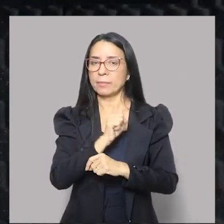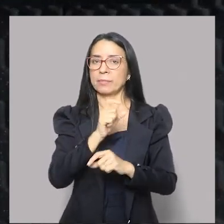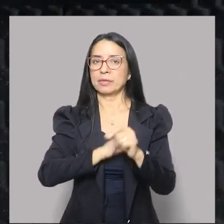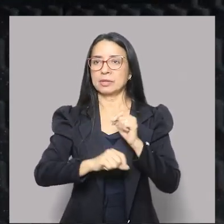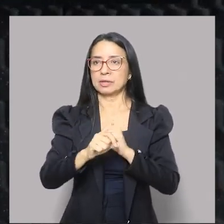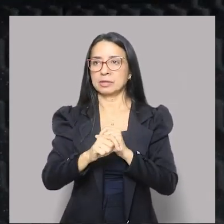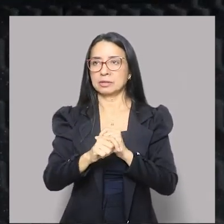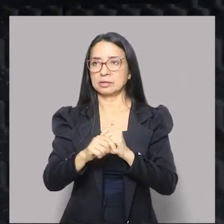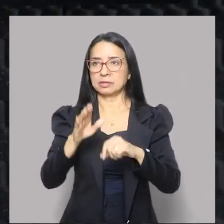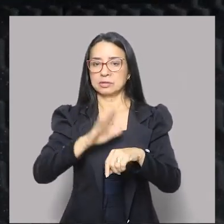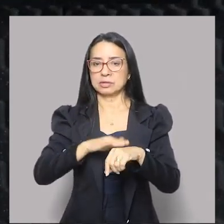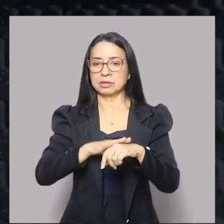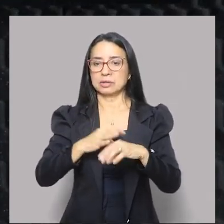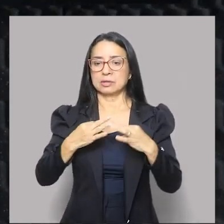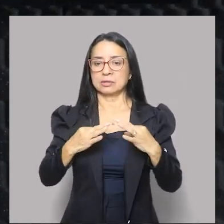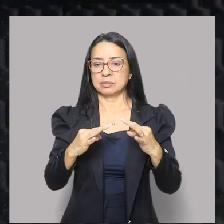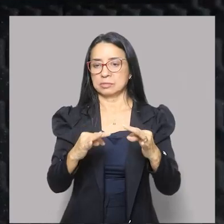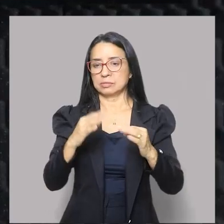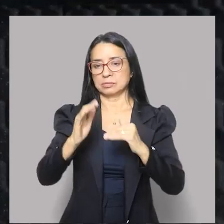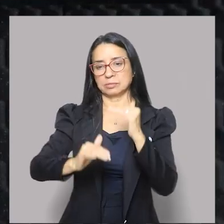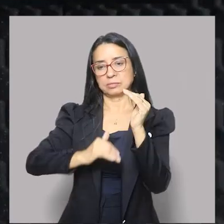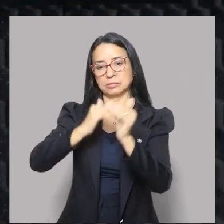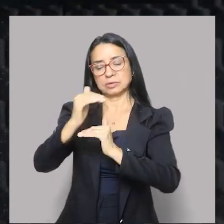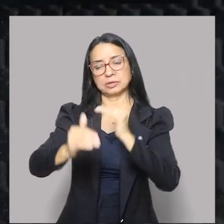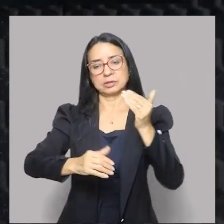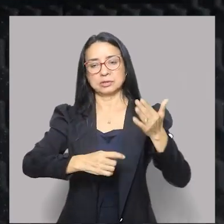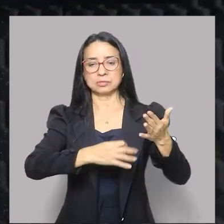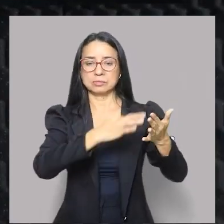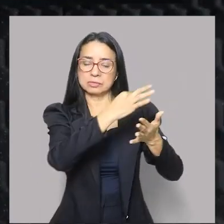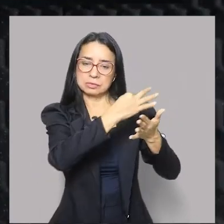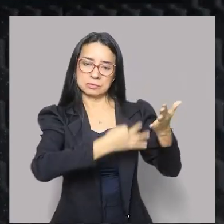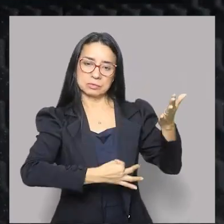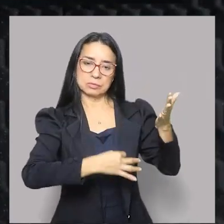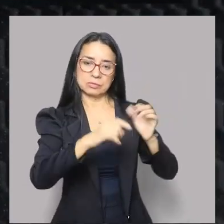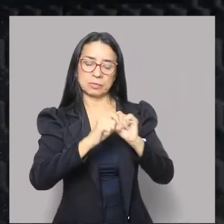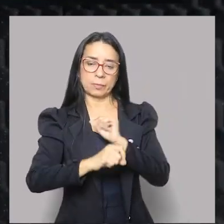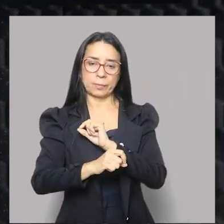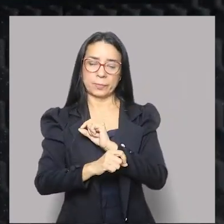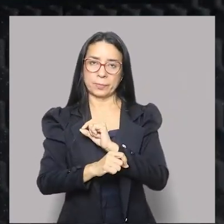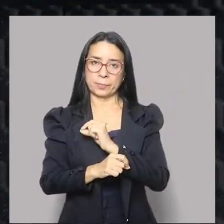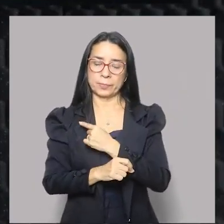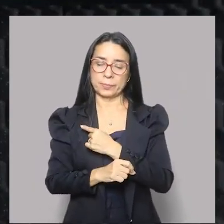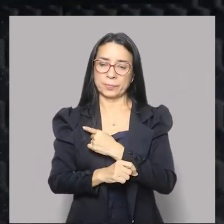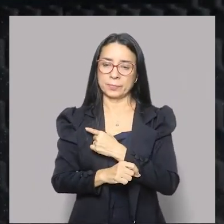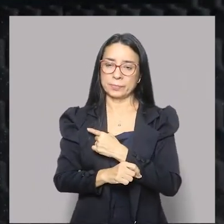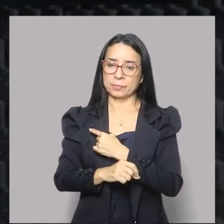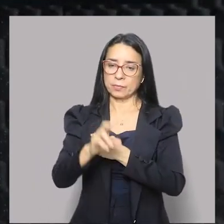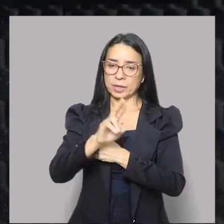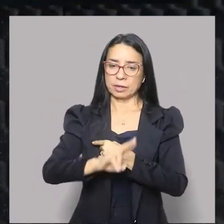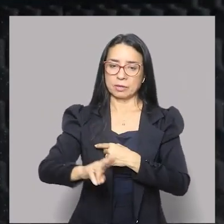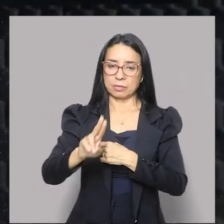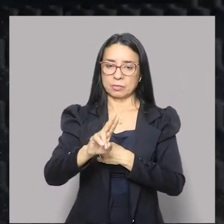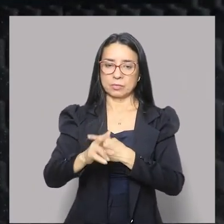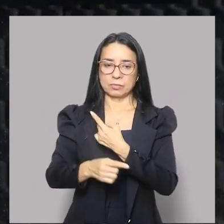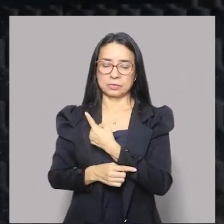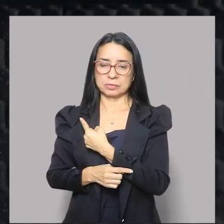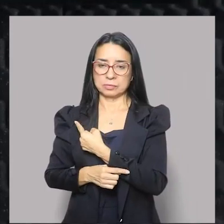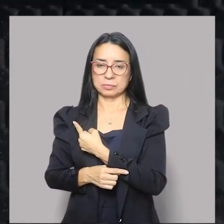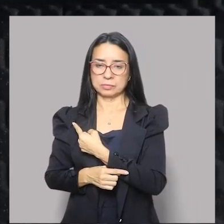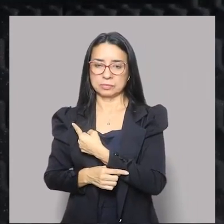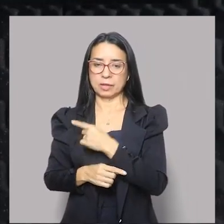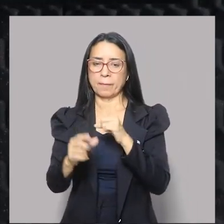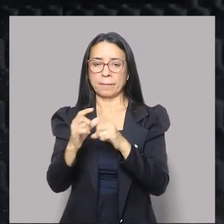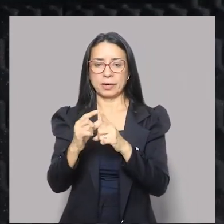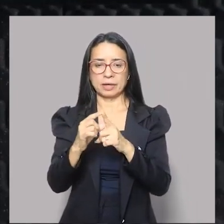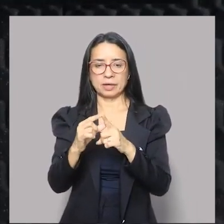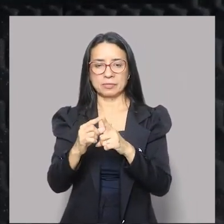chama tecnicamente de progressão textual, dentro de uma produção textual, né? Então, eu utilizo no plano tangível,